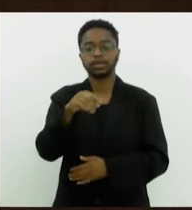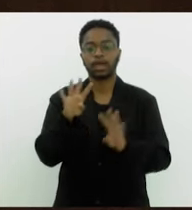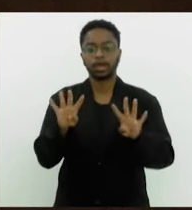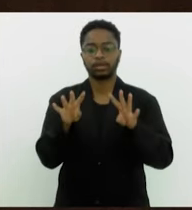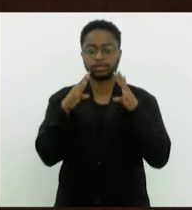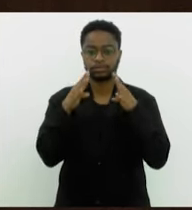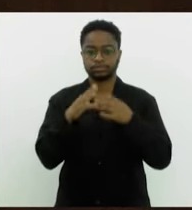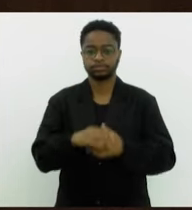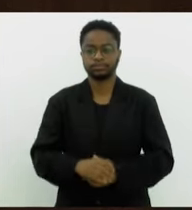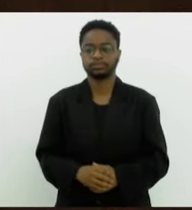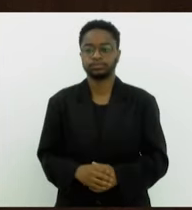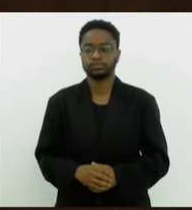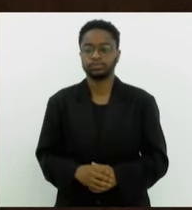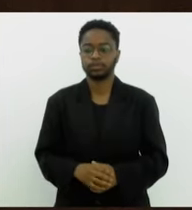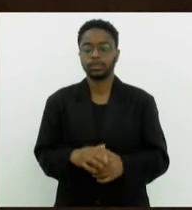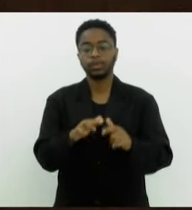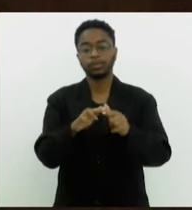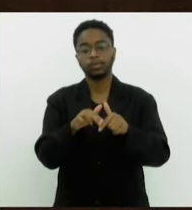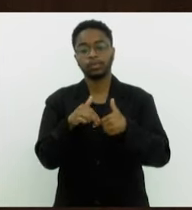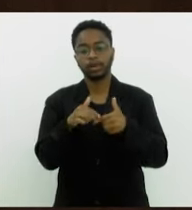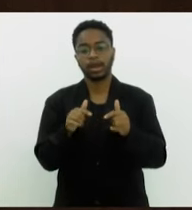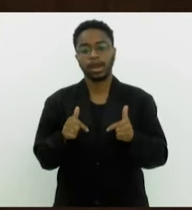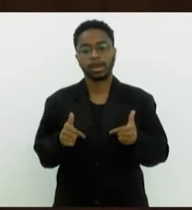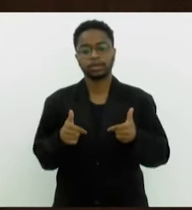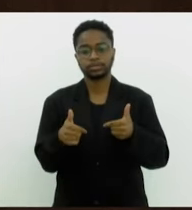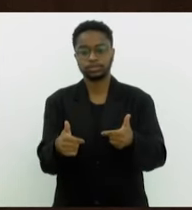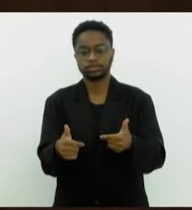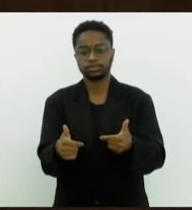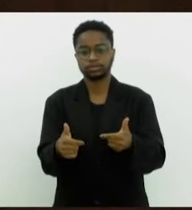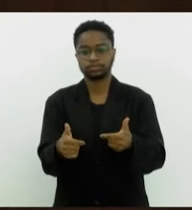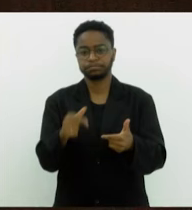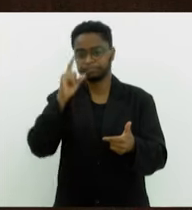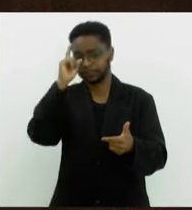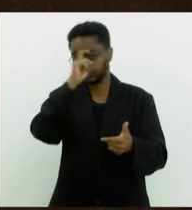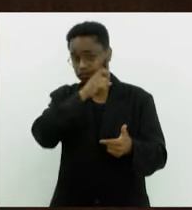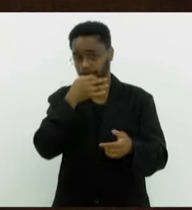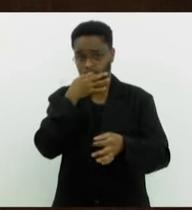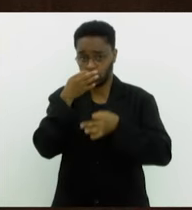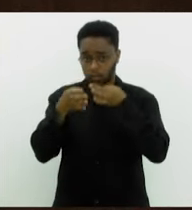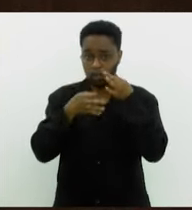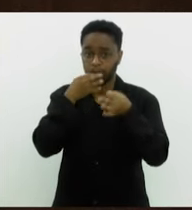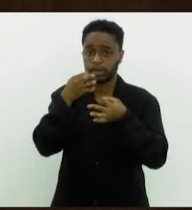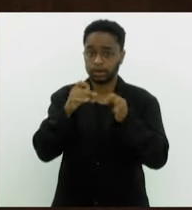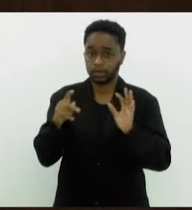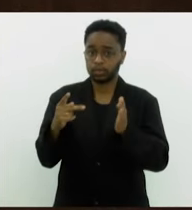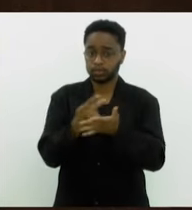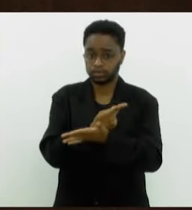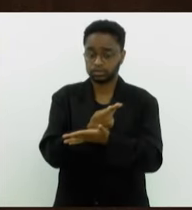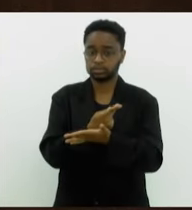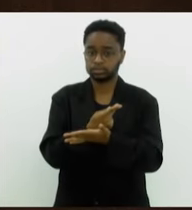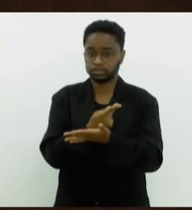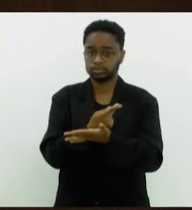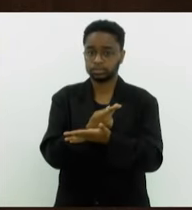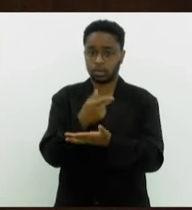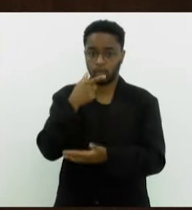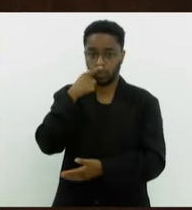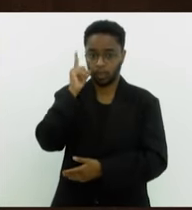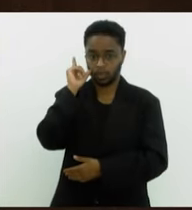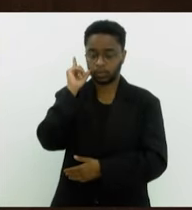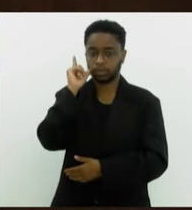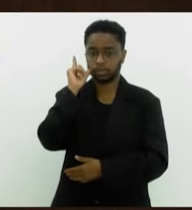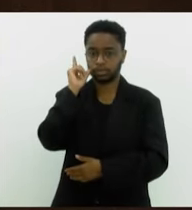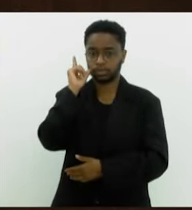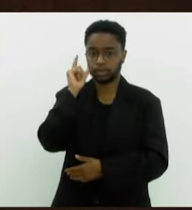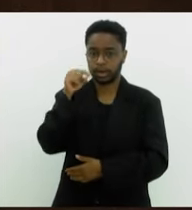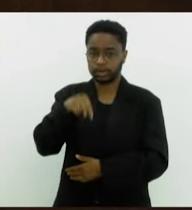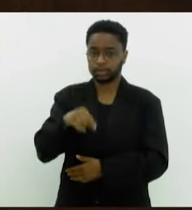pares por conta de um ato muito difícil até de comentar o que aconteceu ontem no